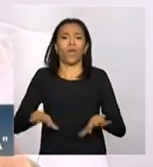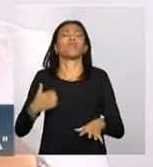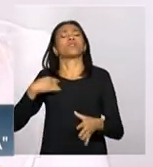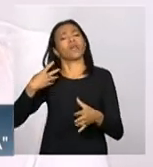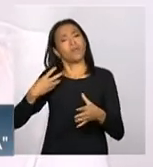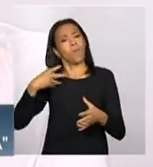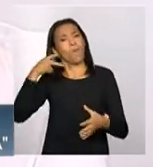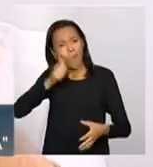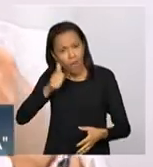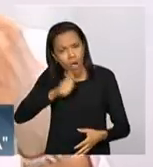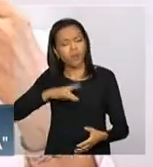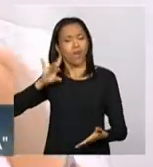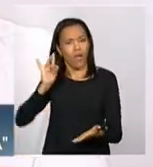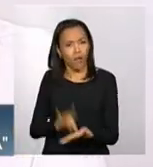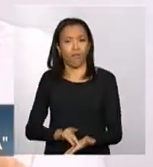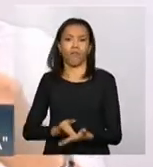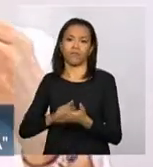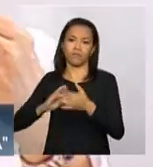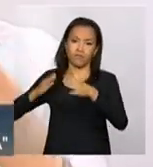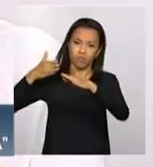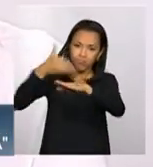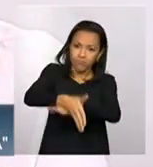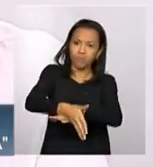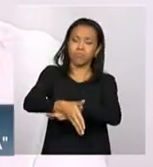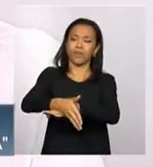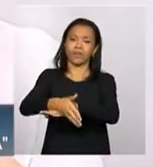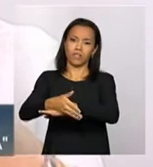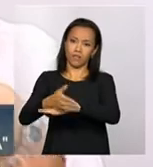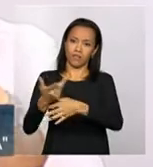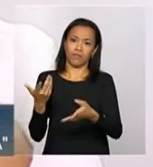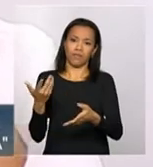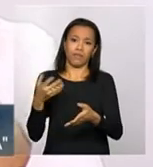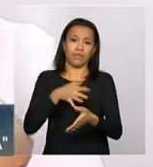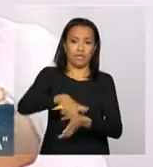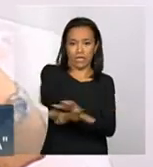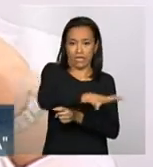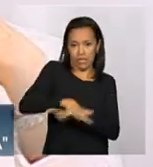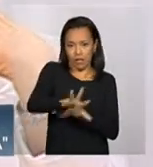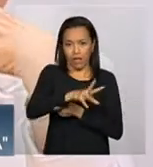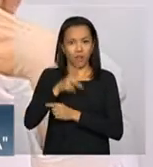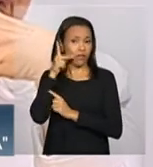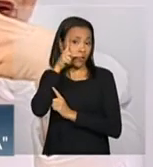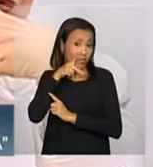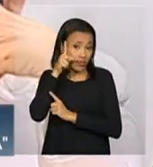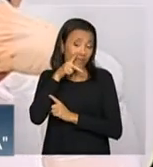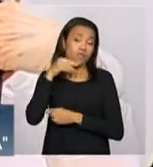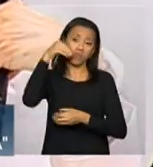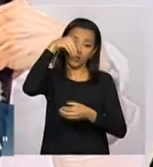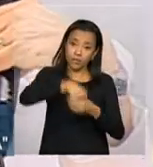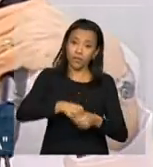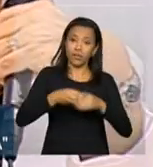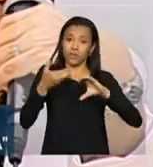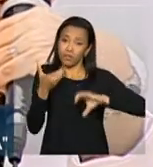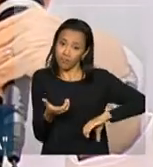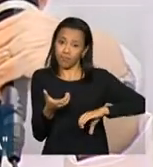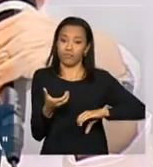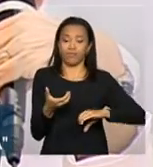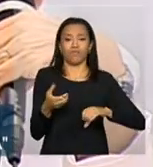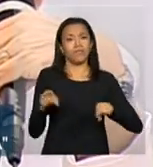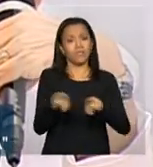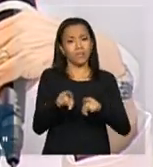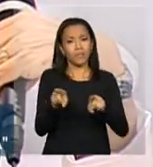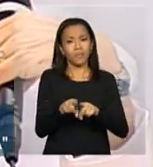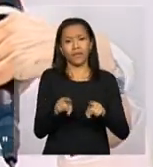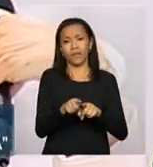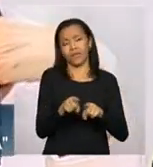queremos mulheres com protagonismo no parlamento e no executivo.